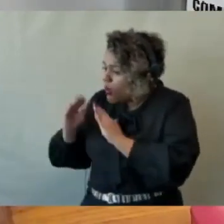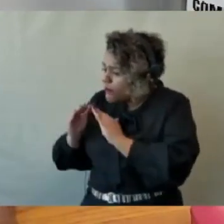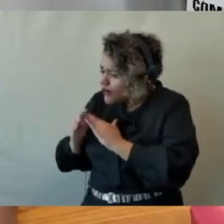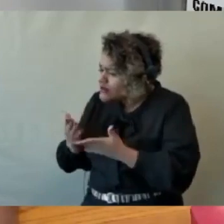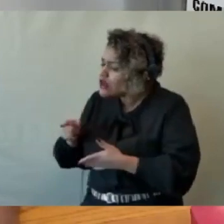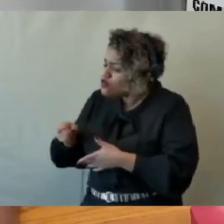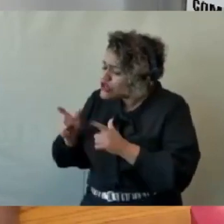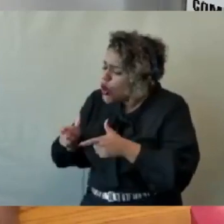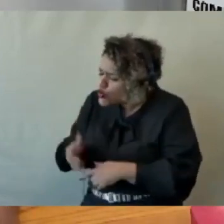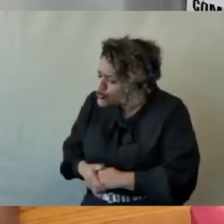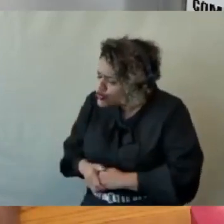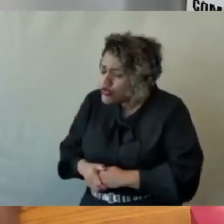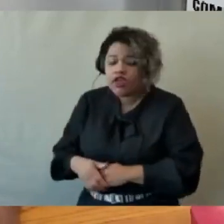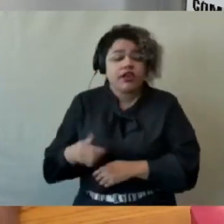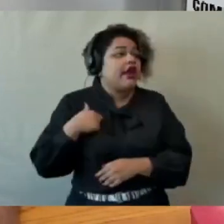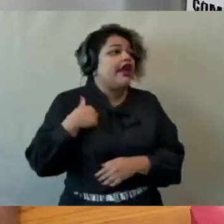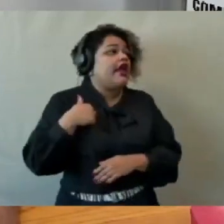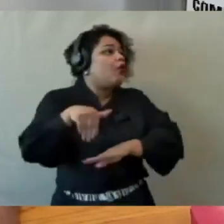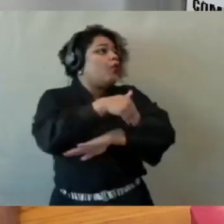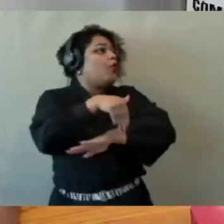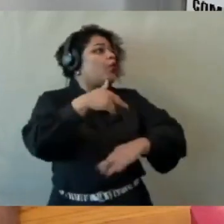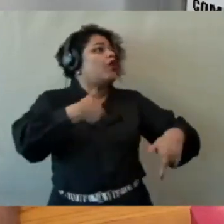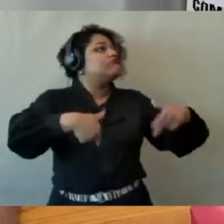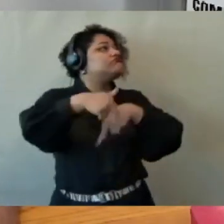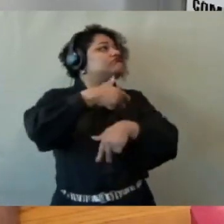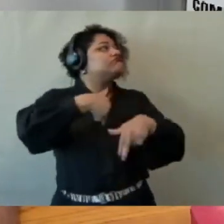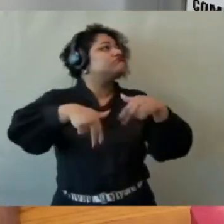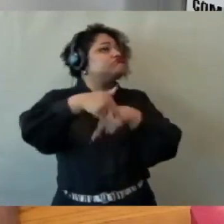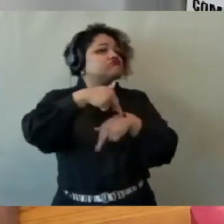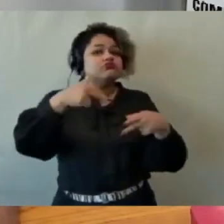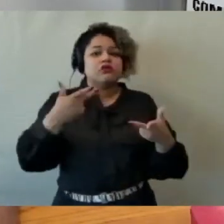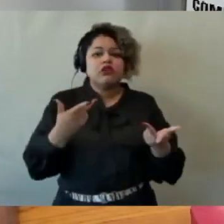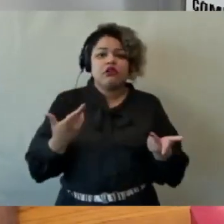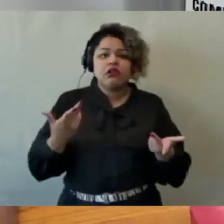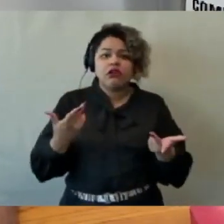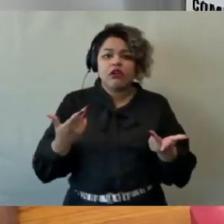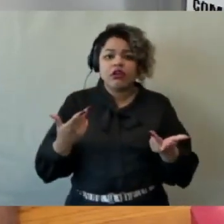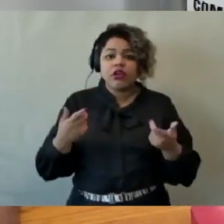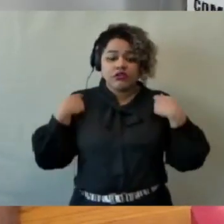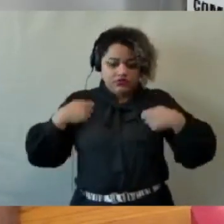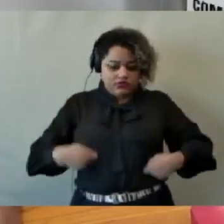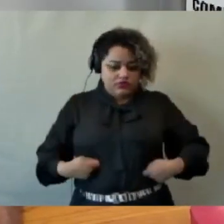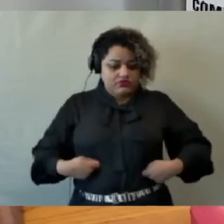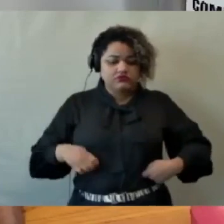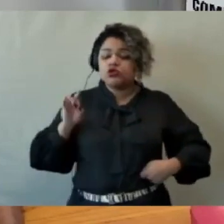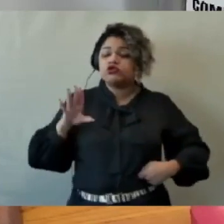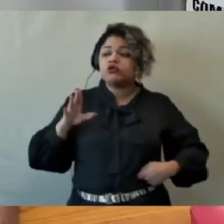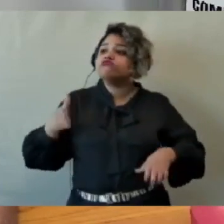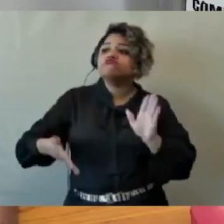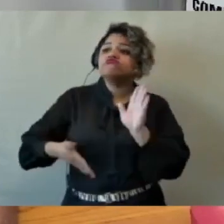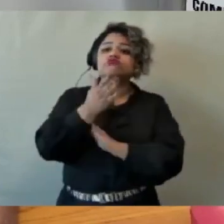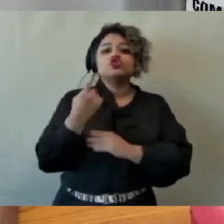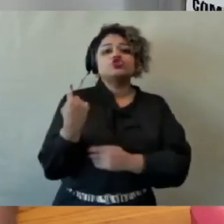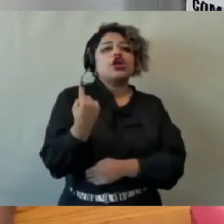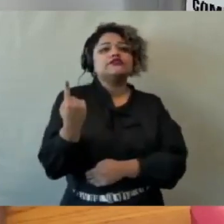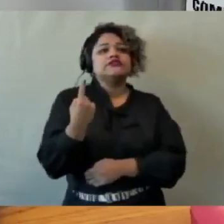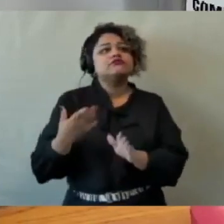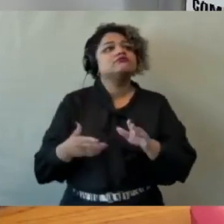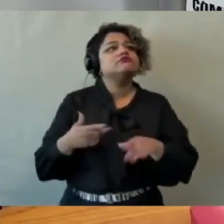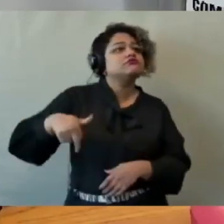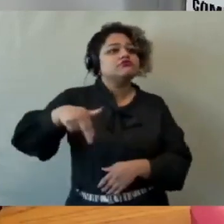Simplesmente estava na rua. Saiu de casa, vestiu a roupinha, foi para a rua, não foi para a creche, e ficou por isso aí.